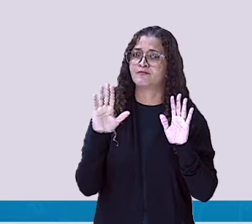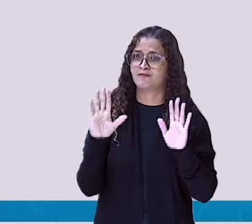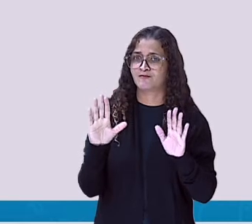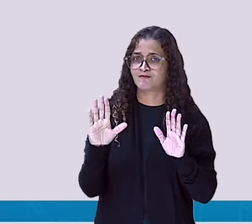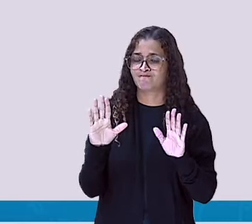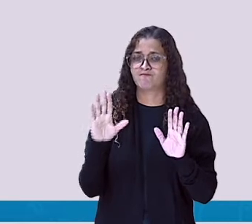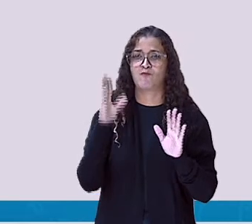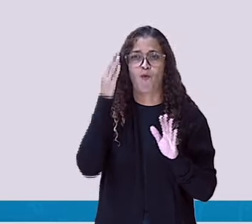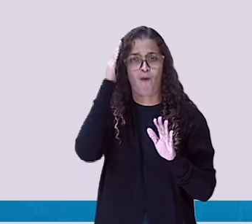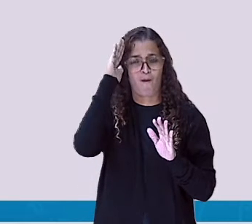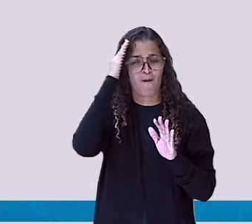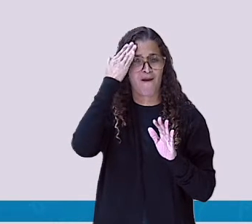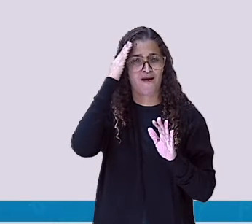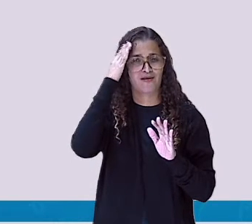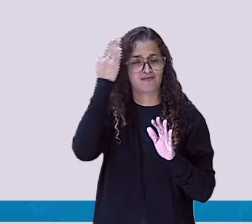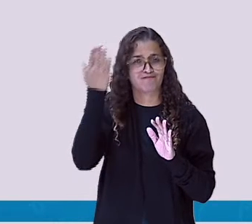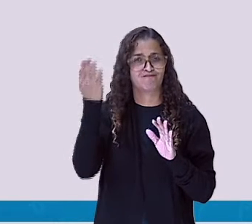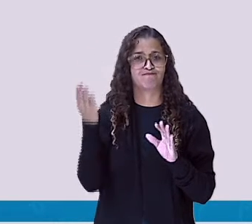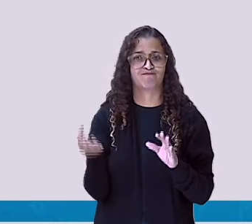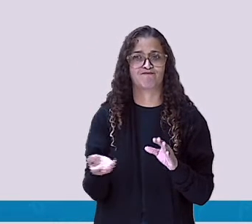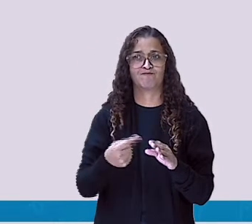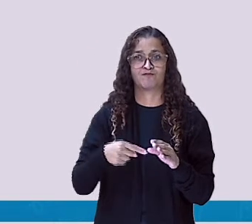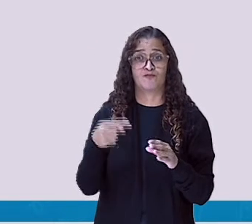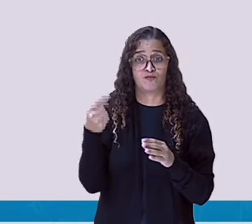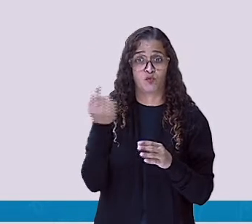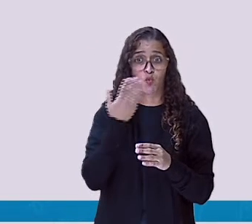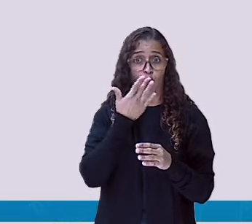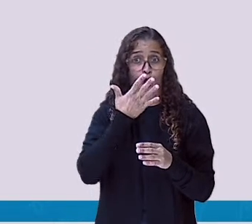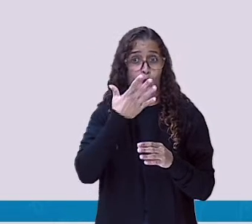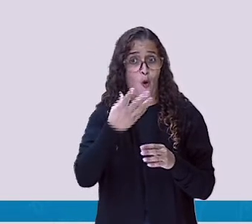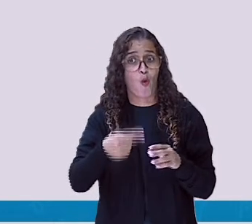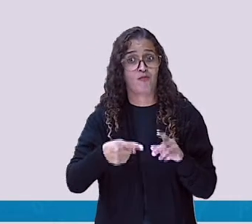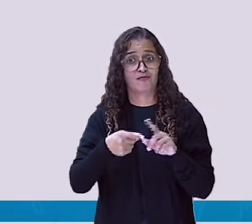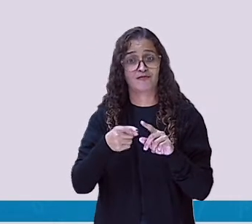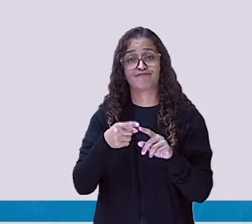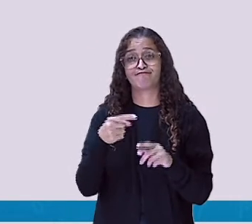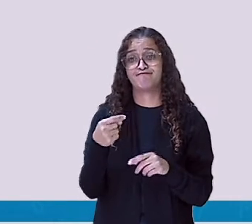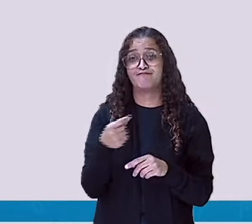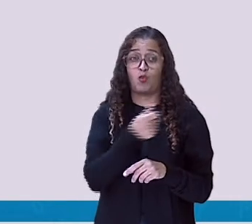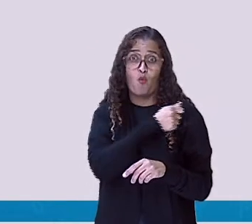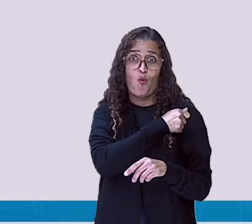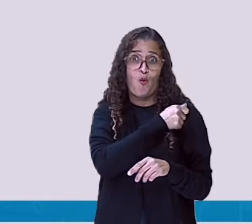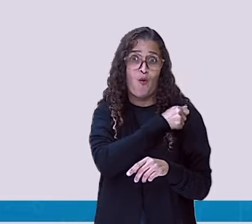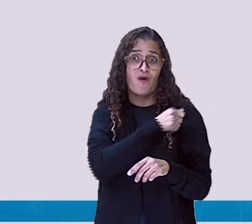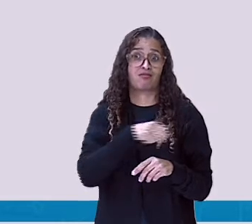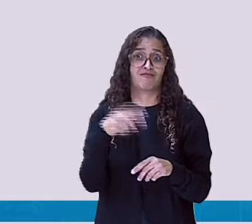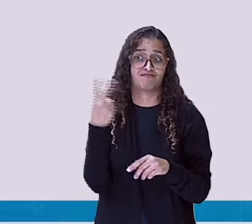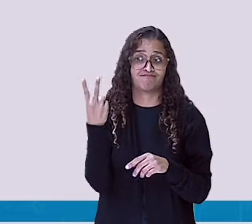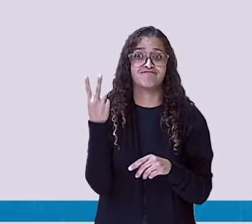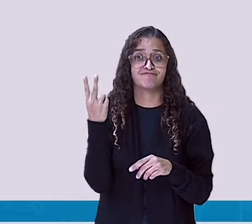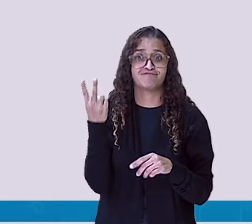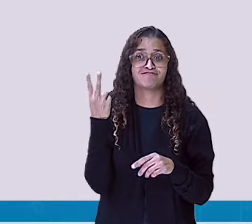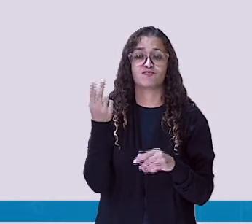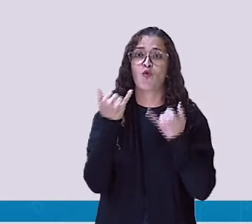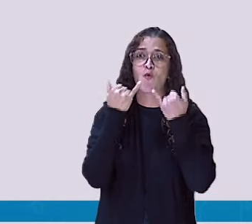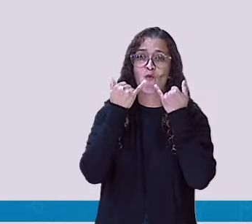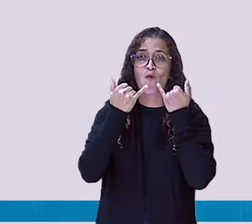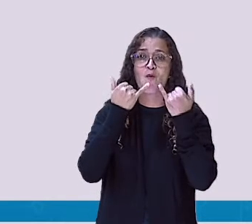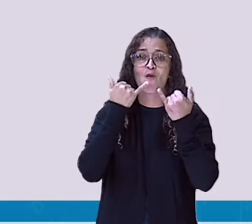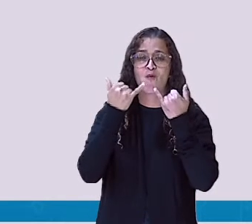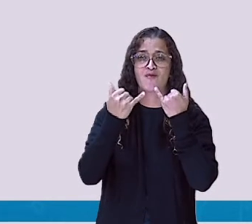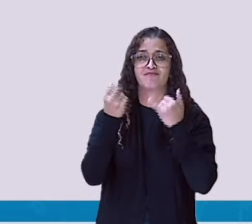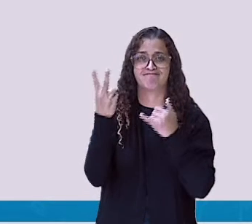colocada dentro dessa tabela? Então, nós temos cores e alunos, 2 informações. Então,